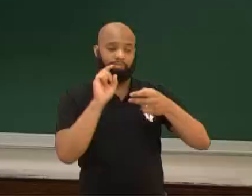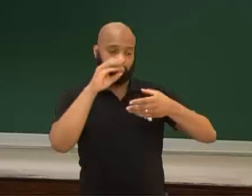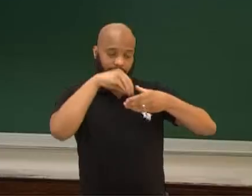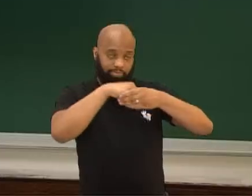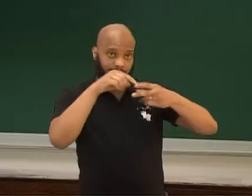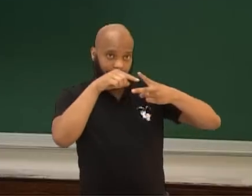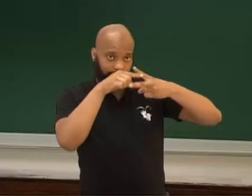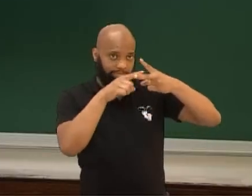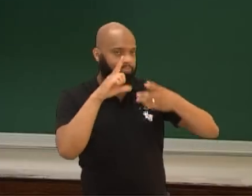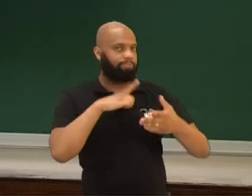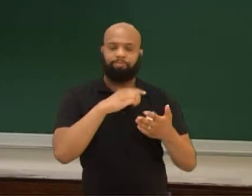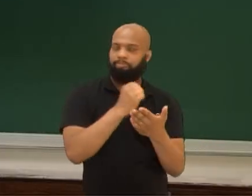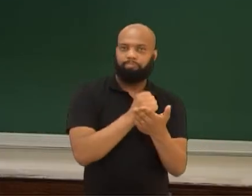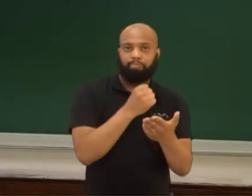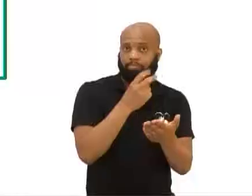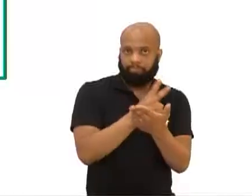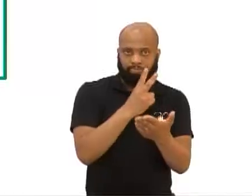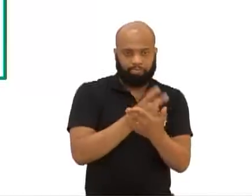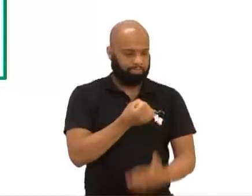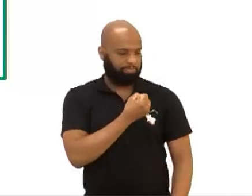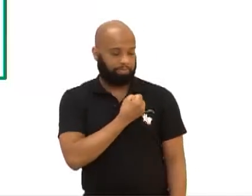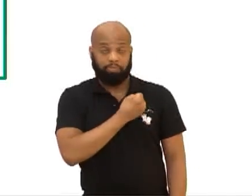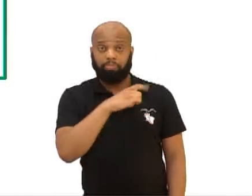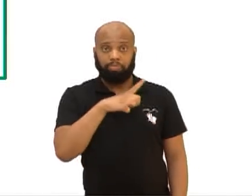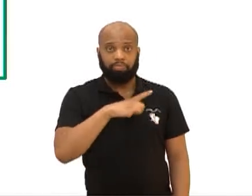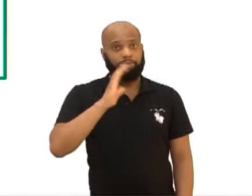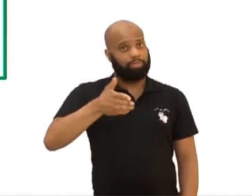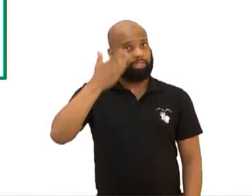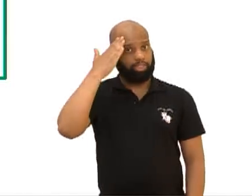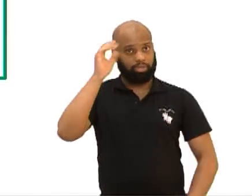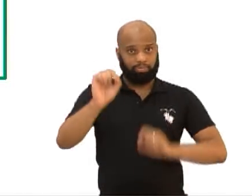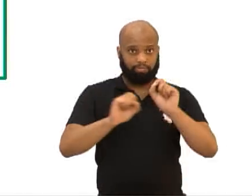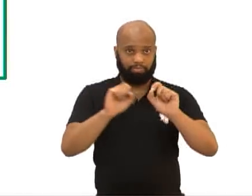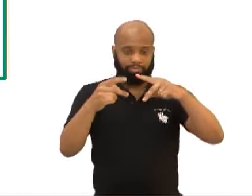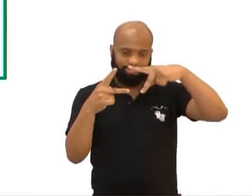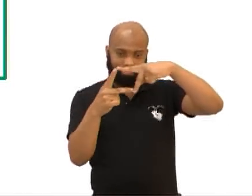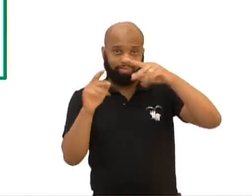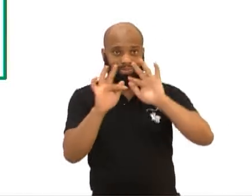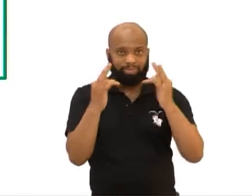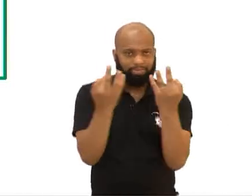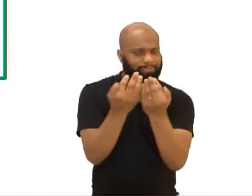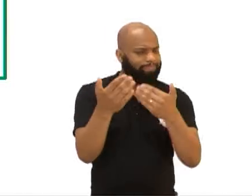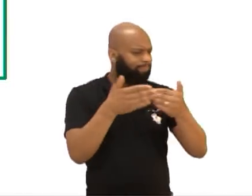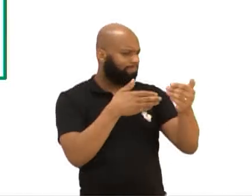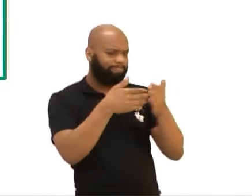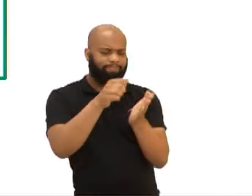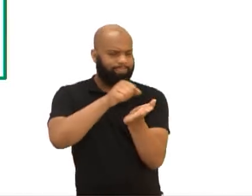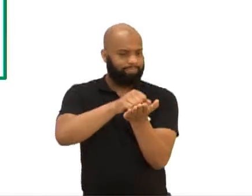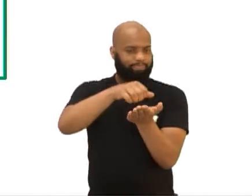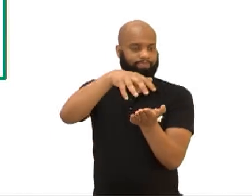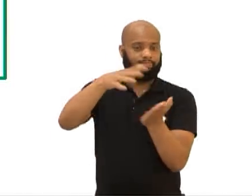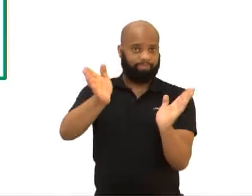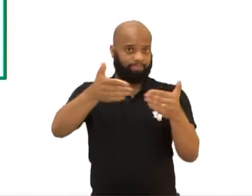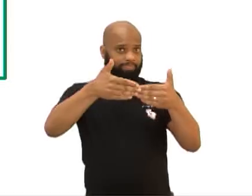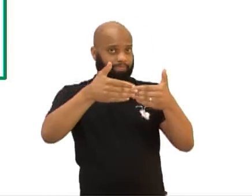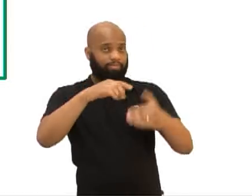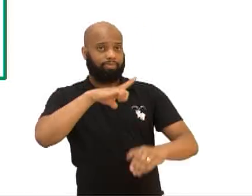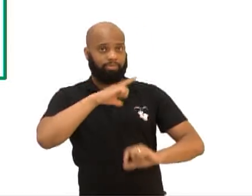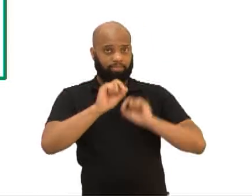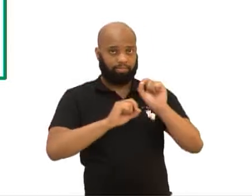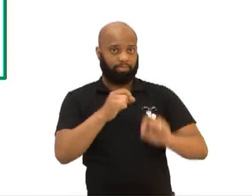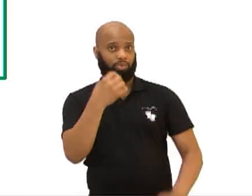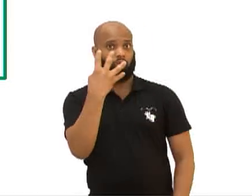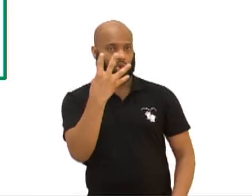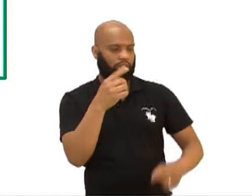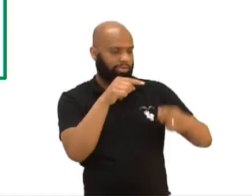têm a mesma medida. Então vamos ver lá. A gente já sabe que o quadrilátero é qualquer figura, qualquer polígono que tem